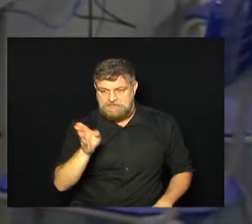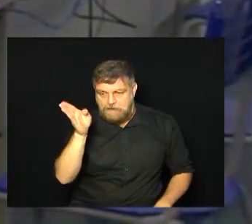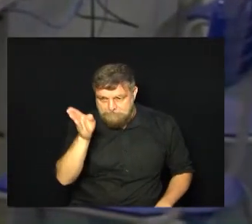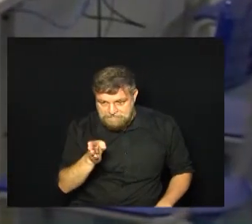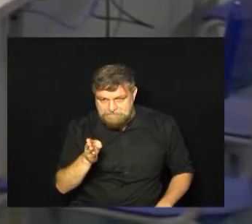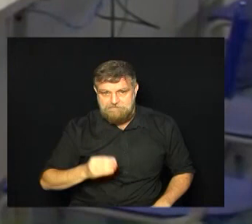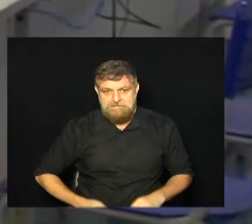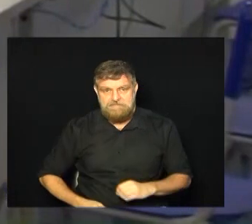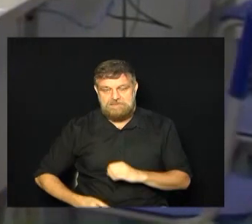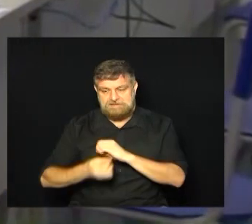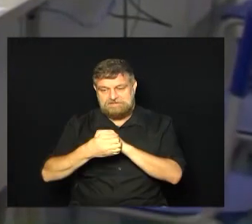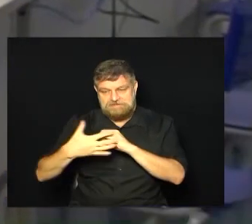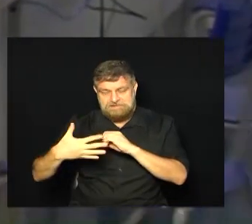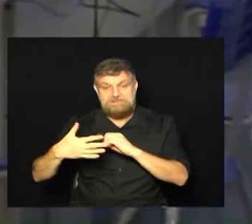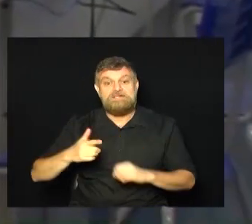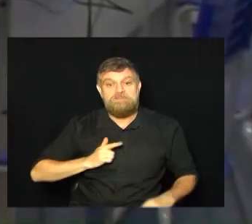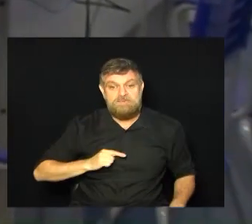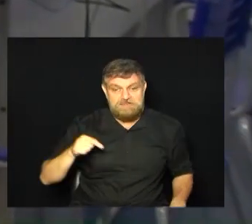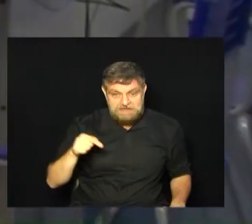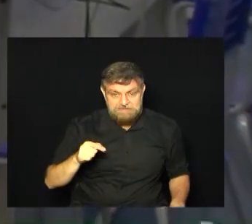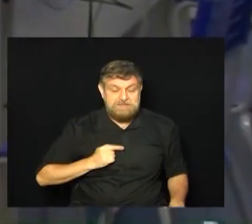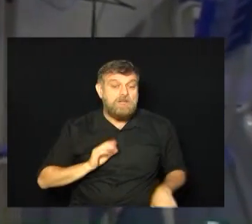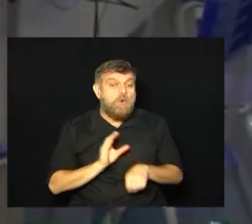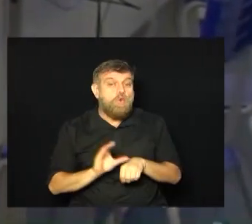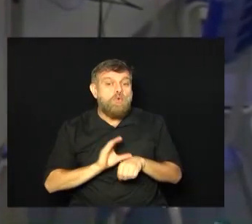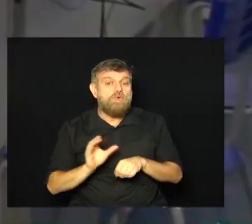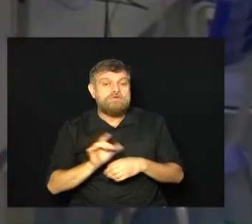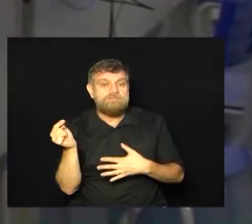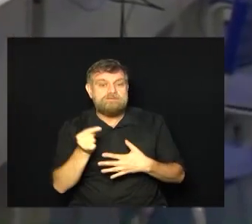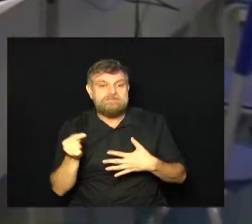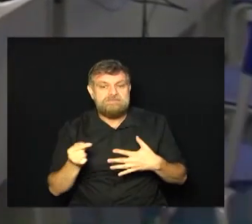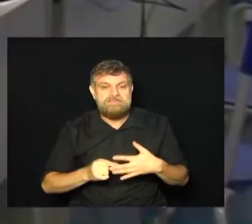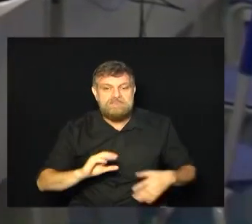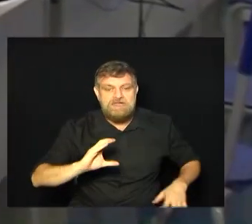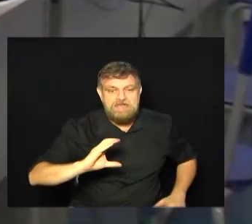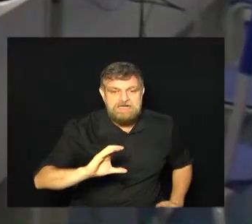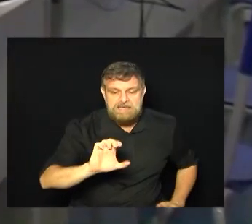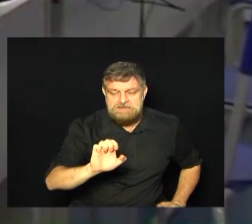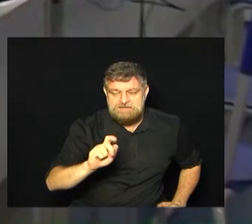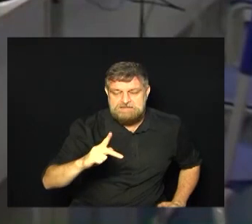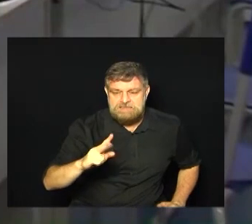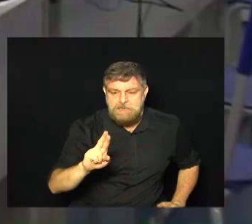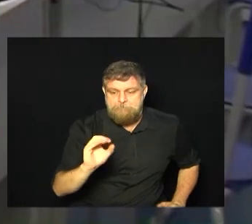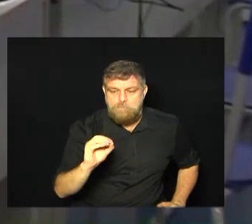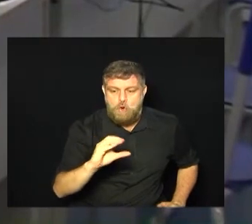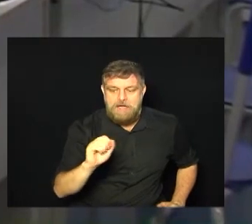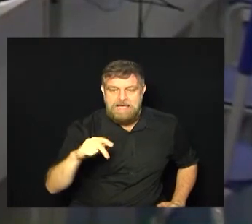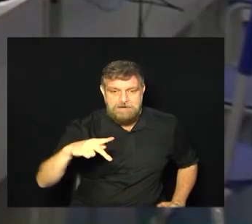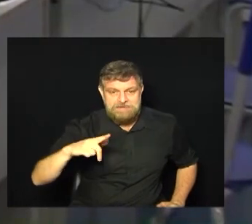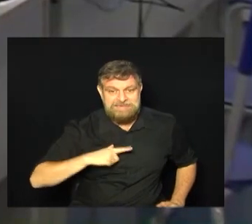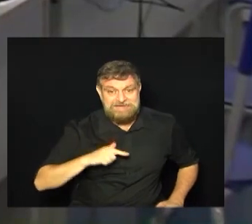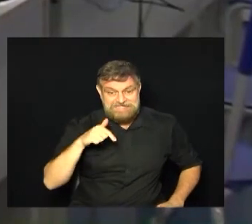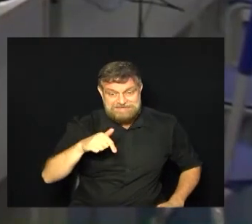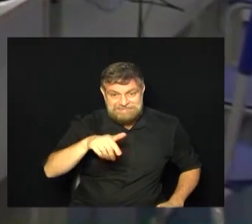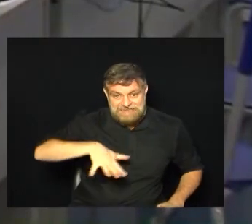fumec.sp.gov.br/Ceprocamp. Bom, então conta pra gente quais os cursos que estão disponíveis. A gente tem cursos em 7